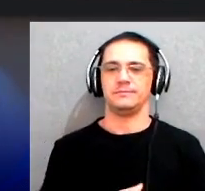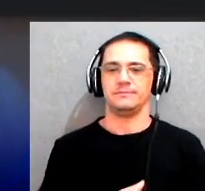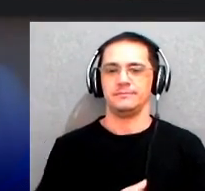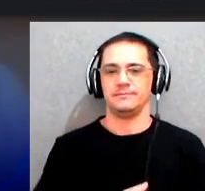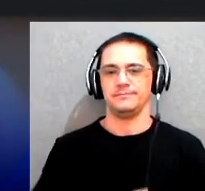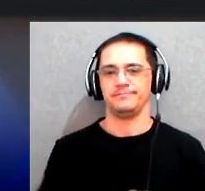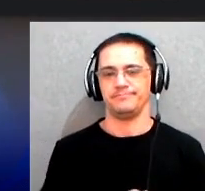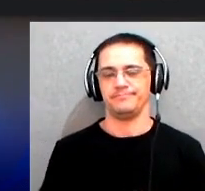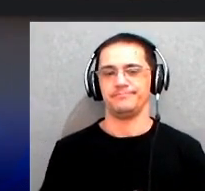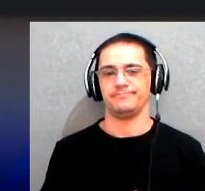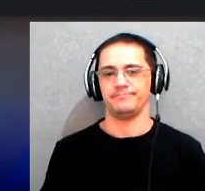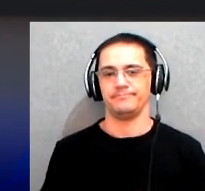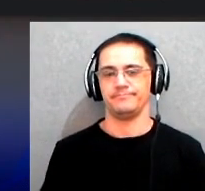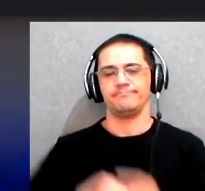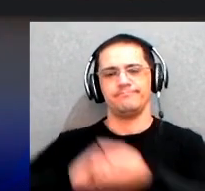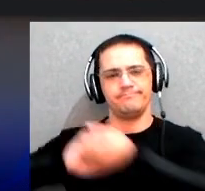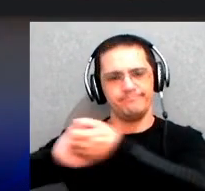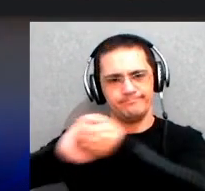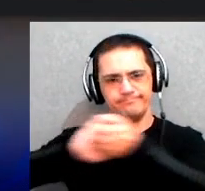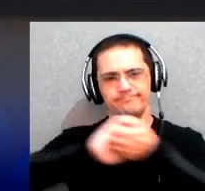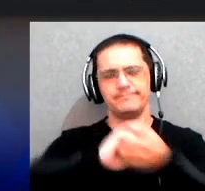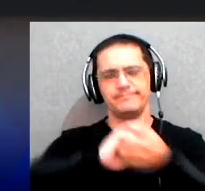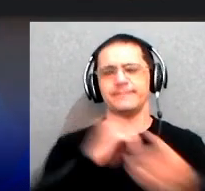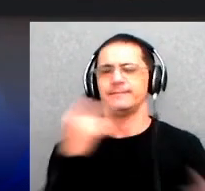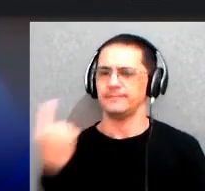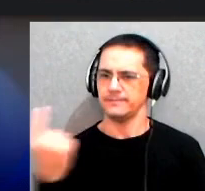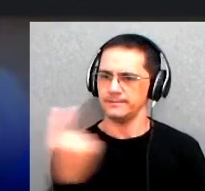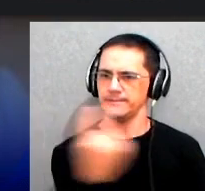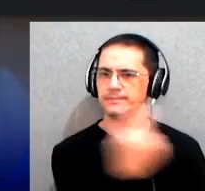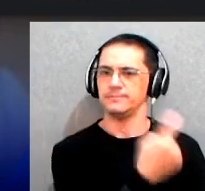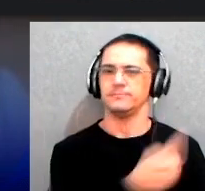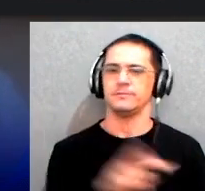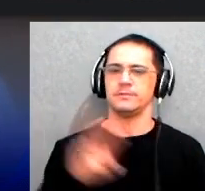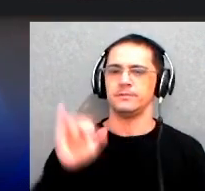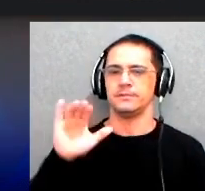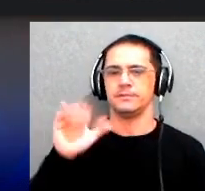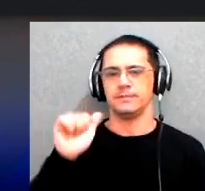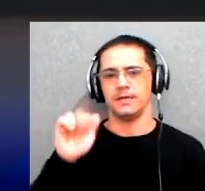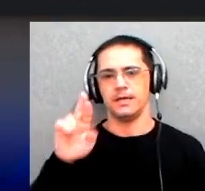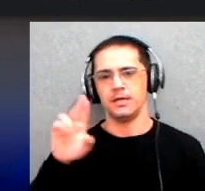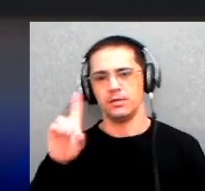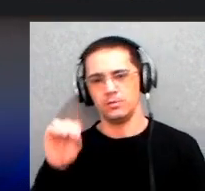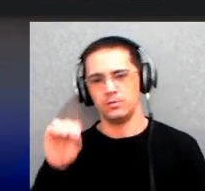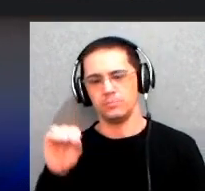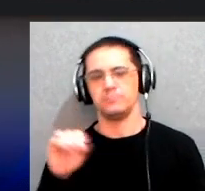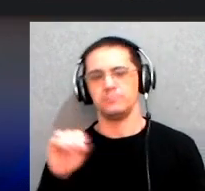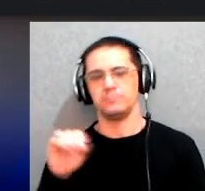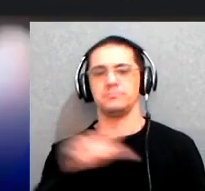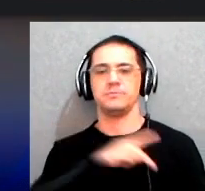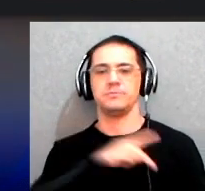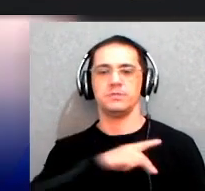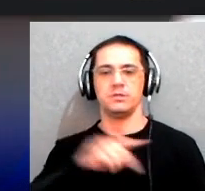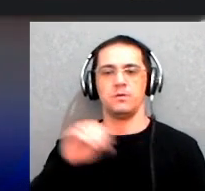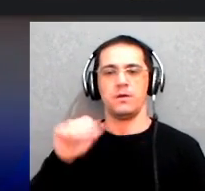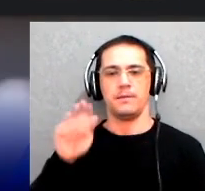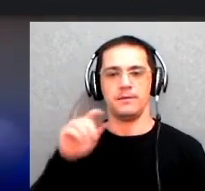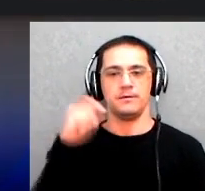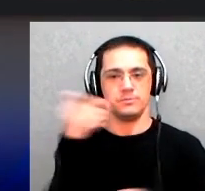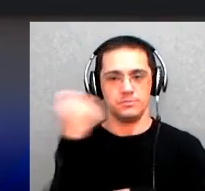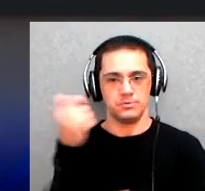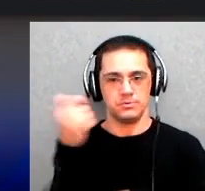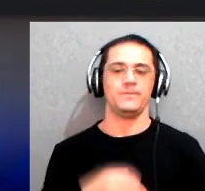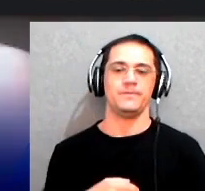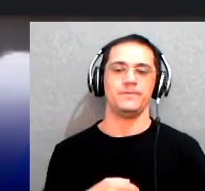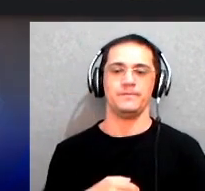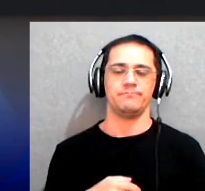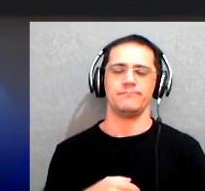Inicialmente, eu saúdo a todos os participantes. Doutor Ricardo Breyer, presidente da OBRS, na pessoa de quem saúdo a todos os colegas de